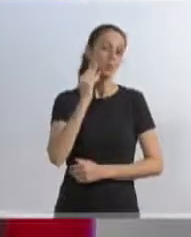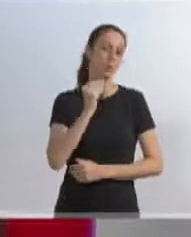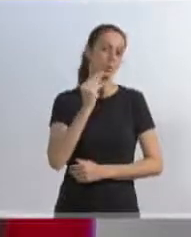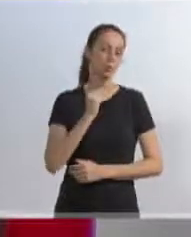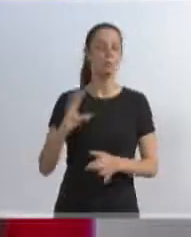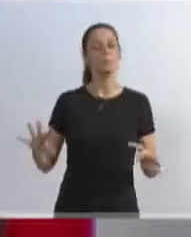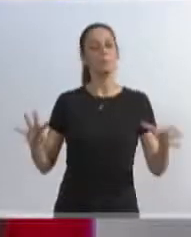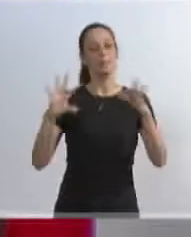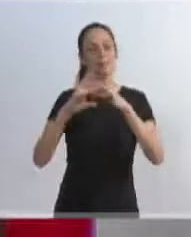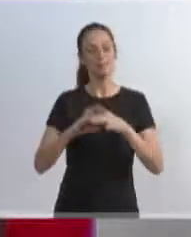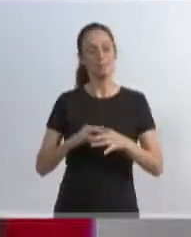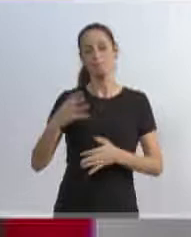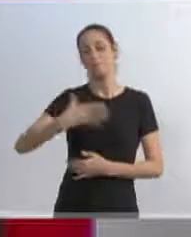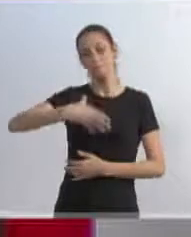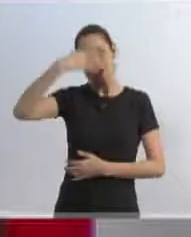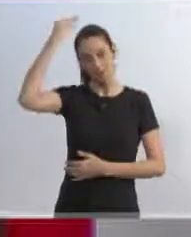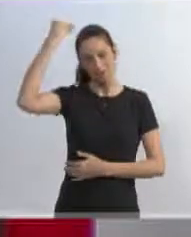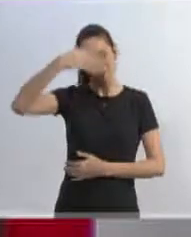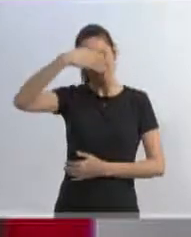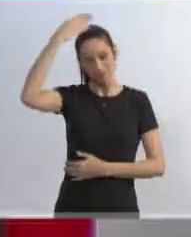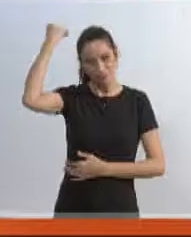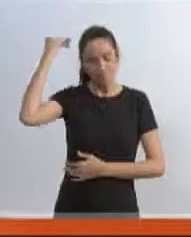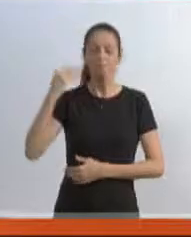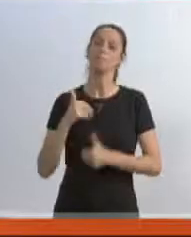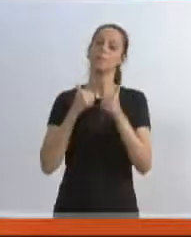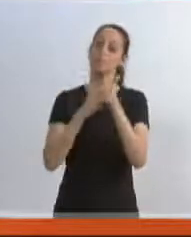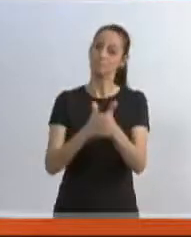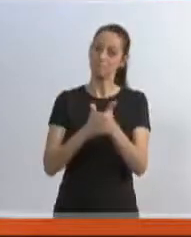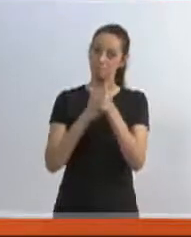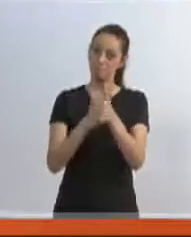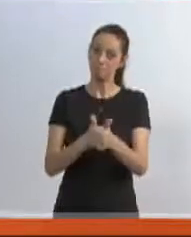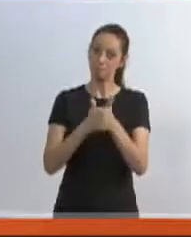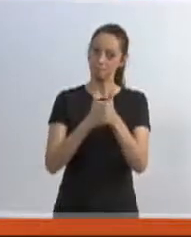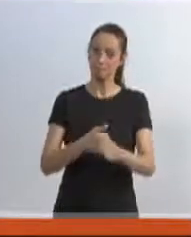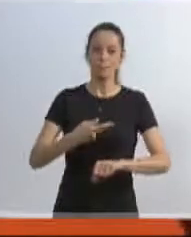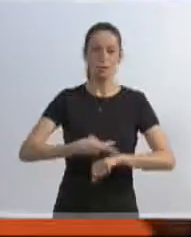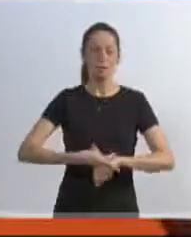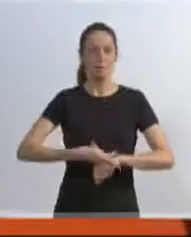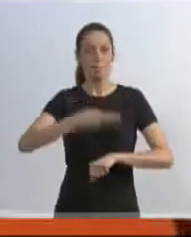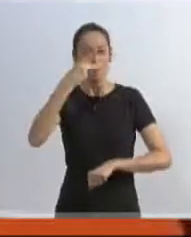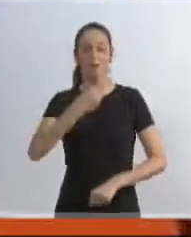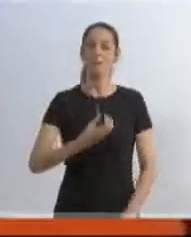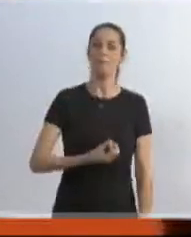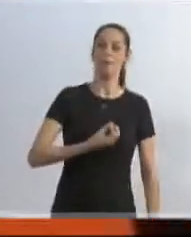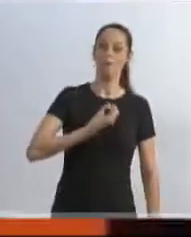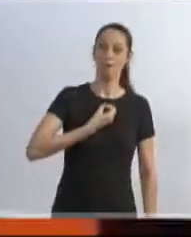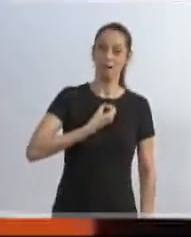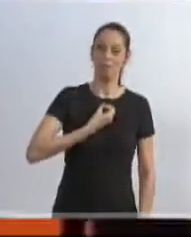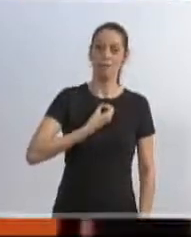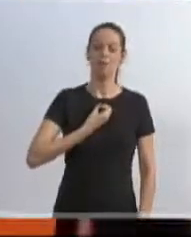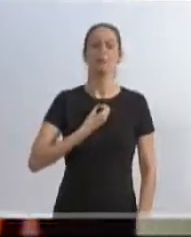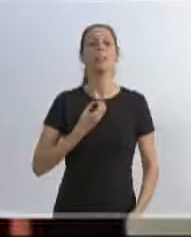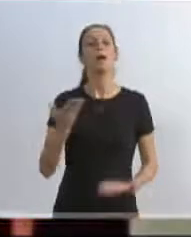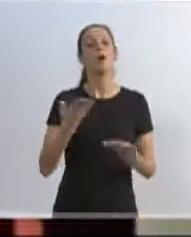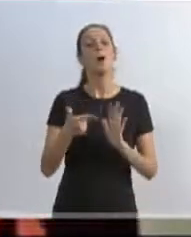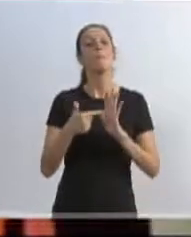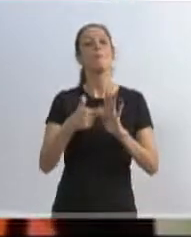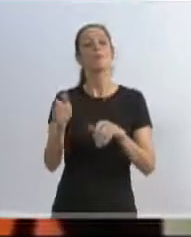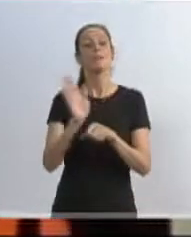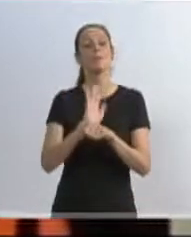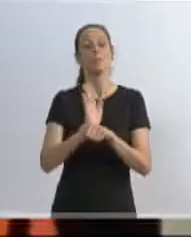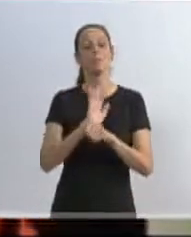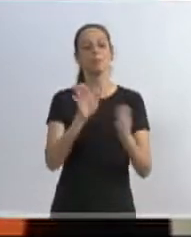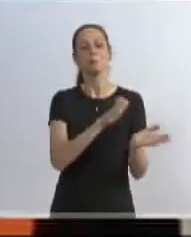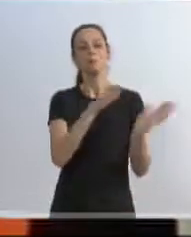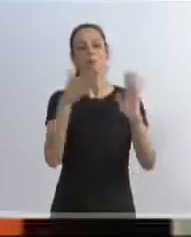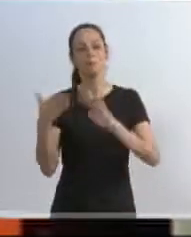nosso parceiro Matias, nós estávamos lá acompanhando os troféus e medalha daquele evento. Gostaria do videozinho, mostrar o videozinho